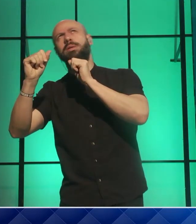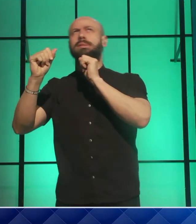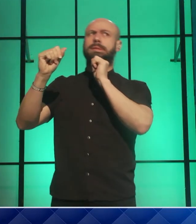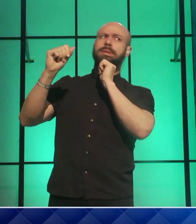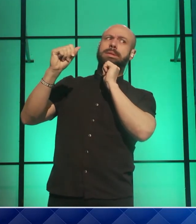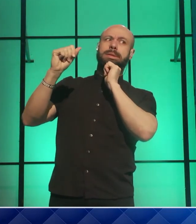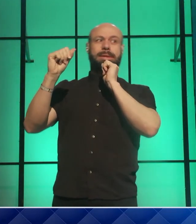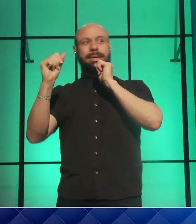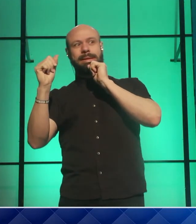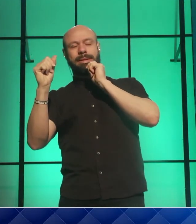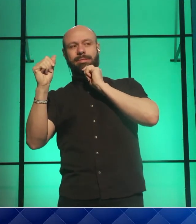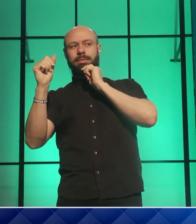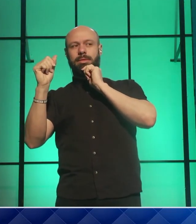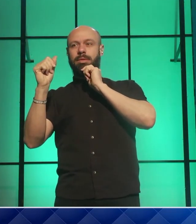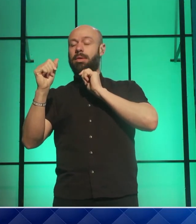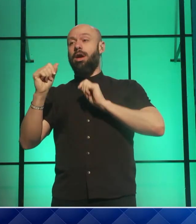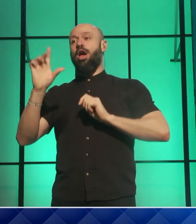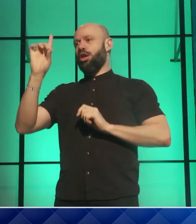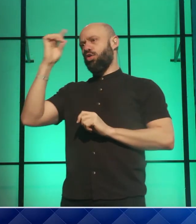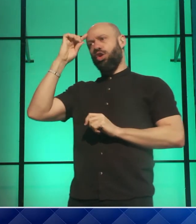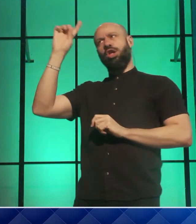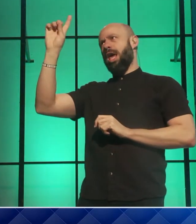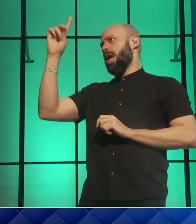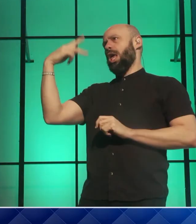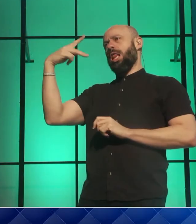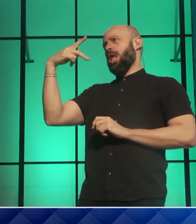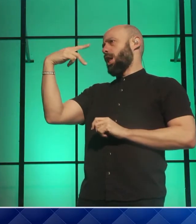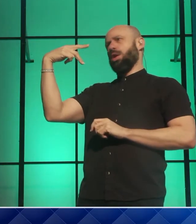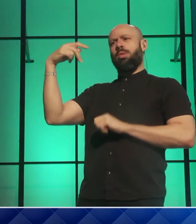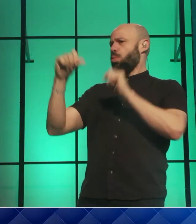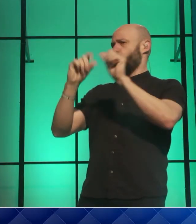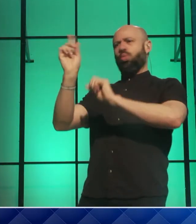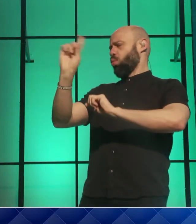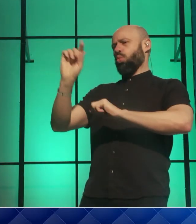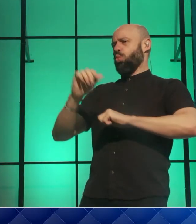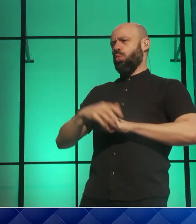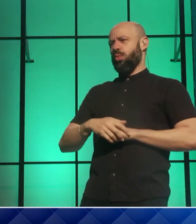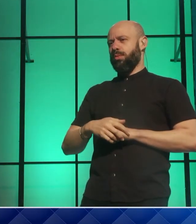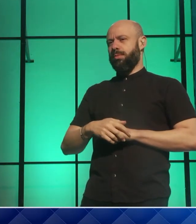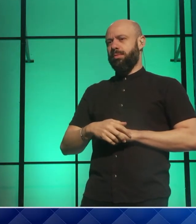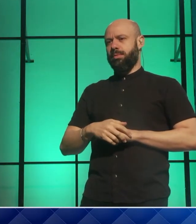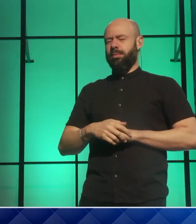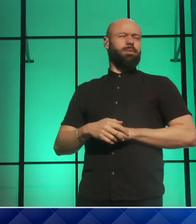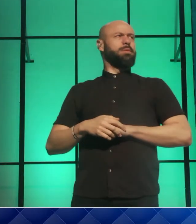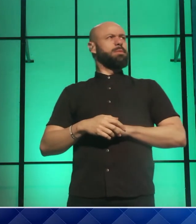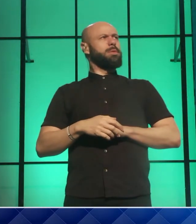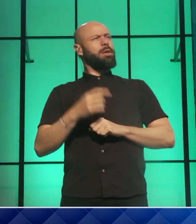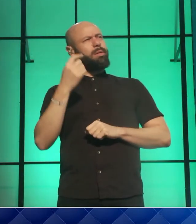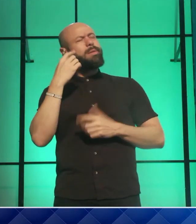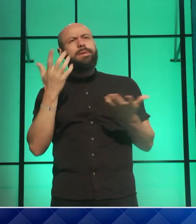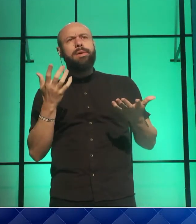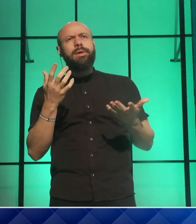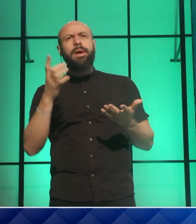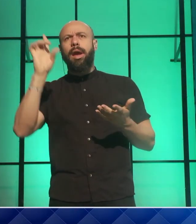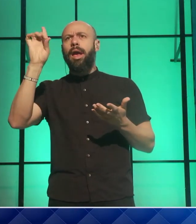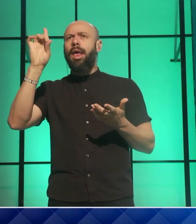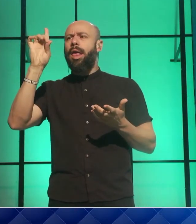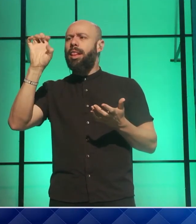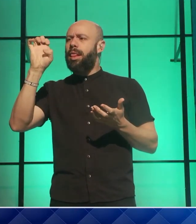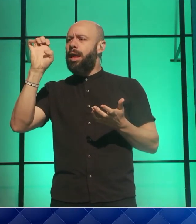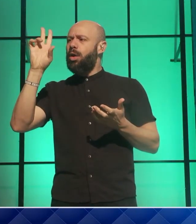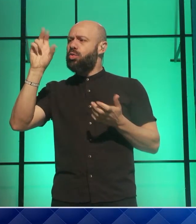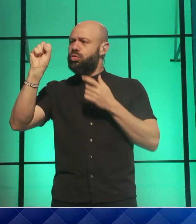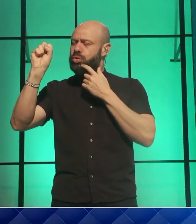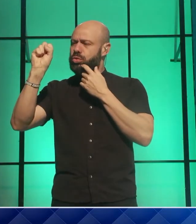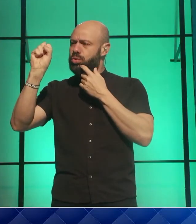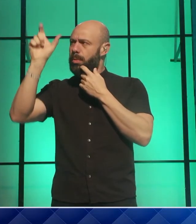Talvez você diga, não, Deus não muda de ideia, Ele é Deus. Mas então a coisa fica um pouco mais complicada. Se Deus